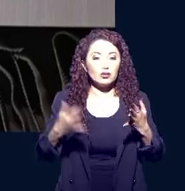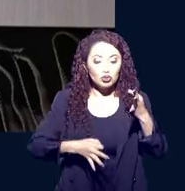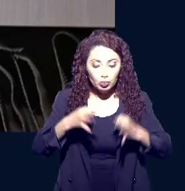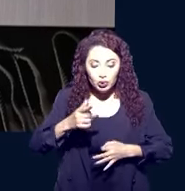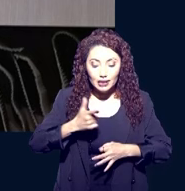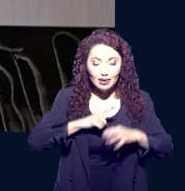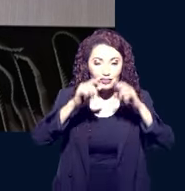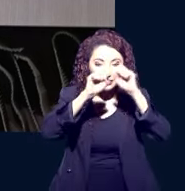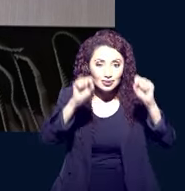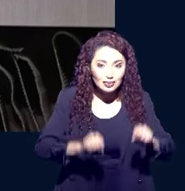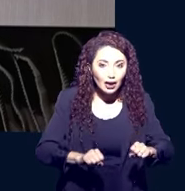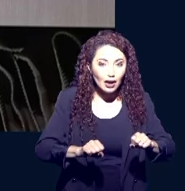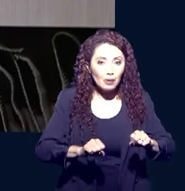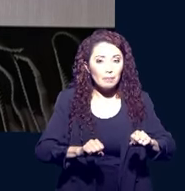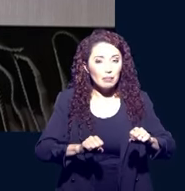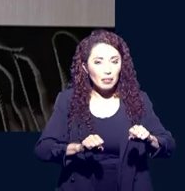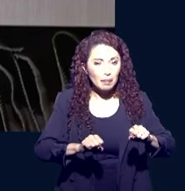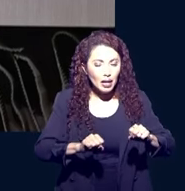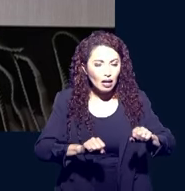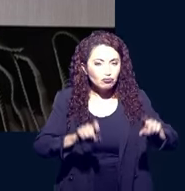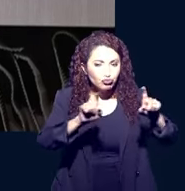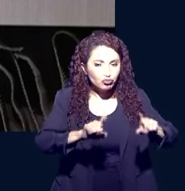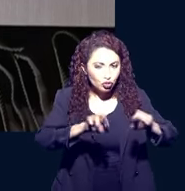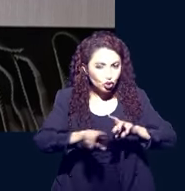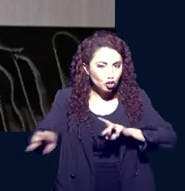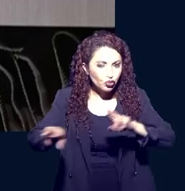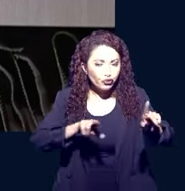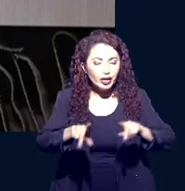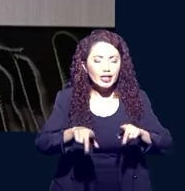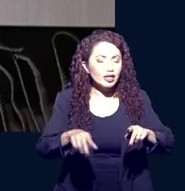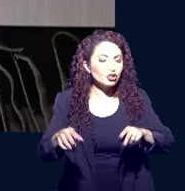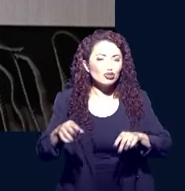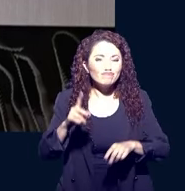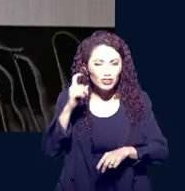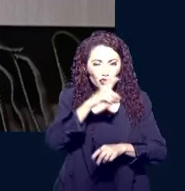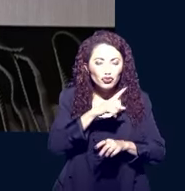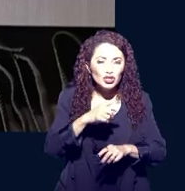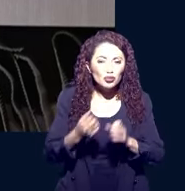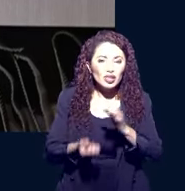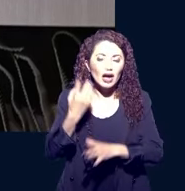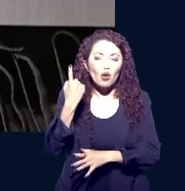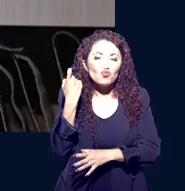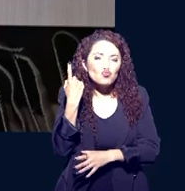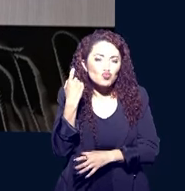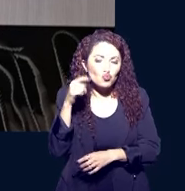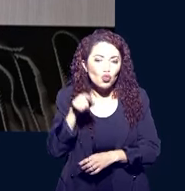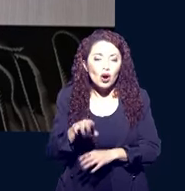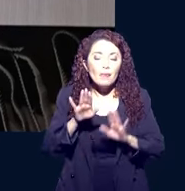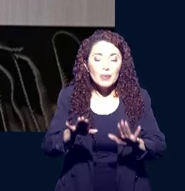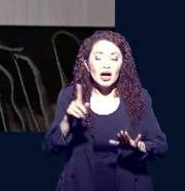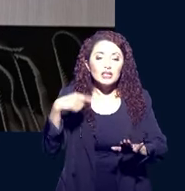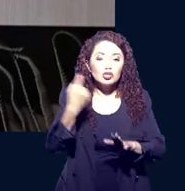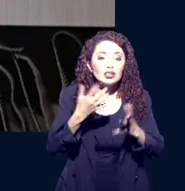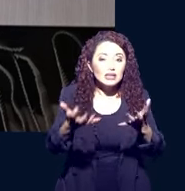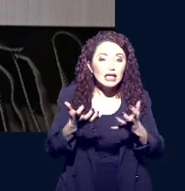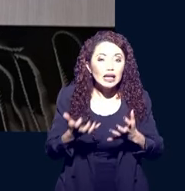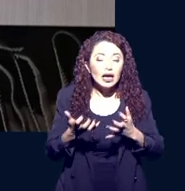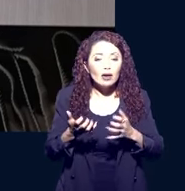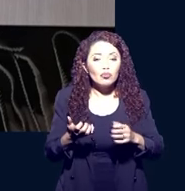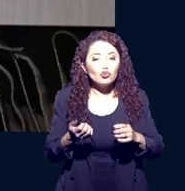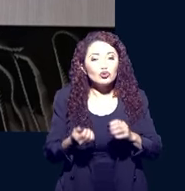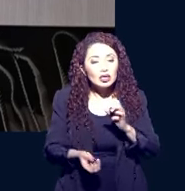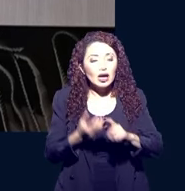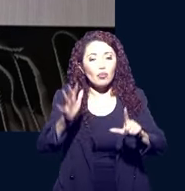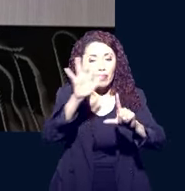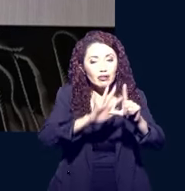operacionais diferentes difícil você unificar isso mas nós criarmos uma interface comum de modo que para o usuário o sistema